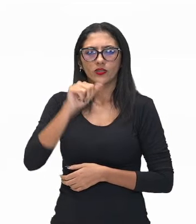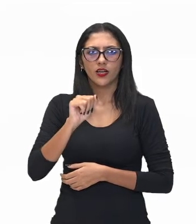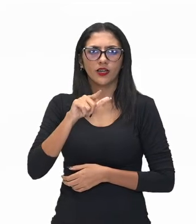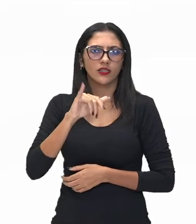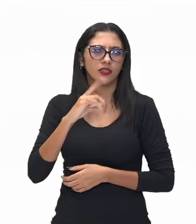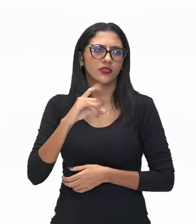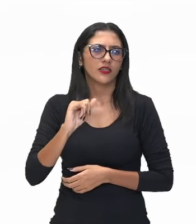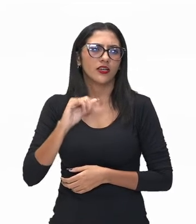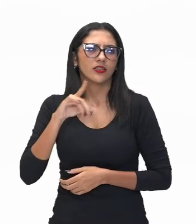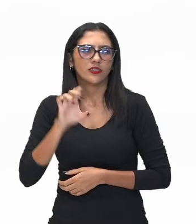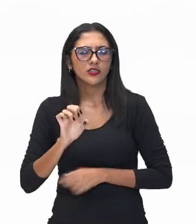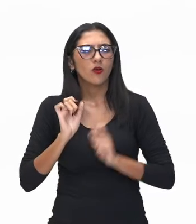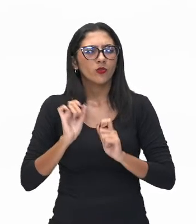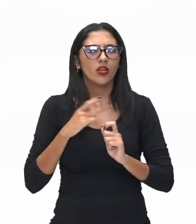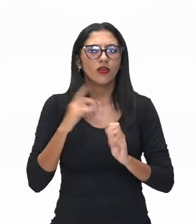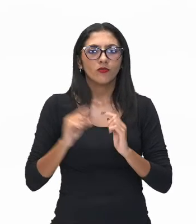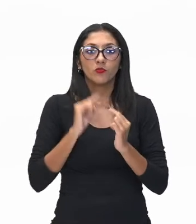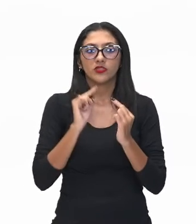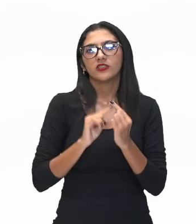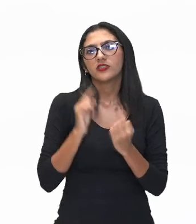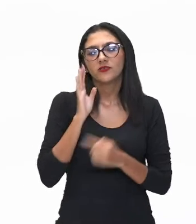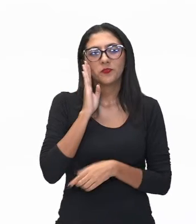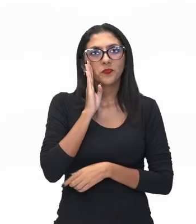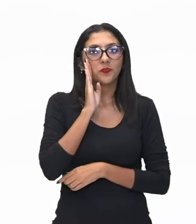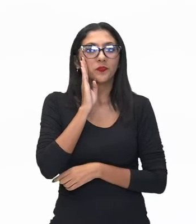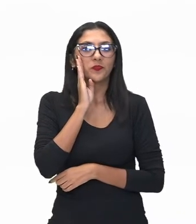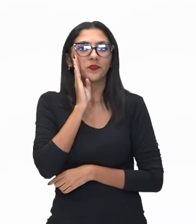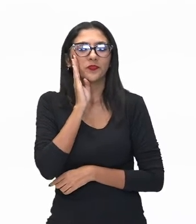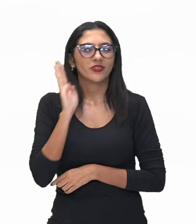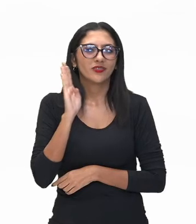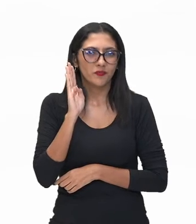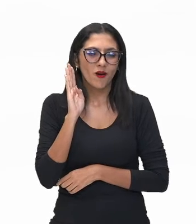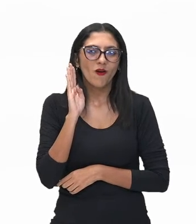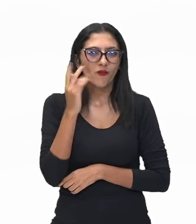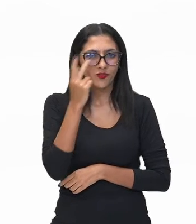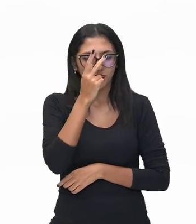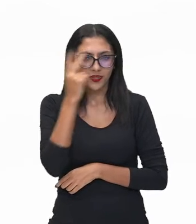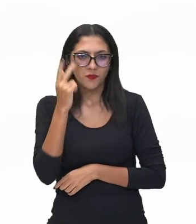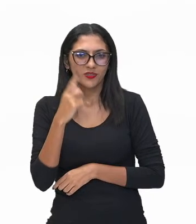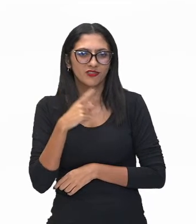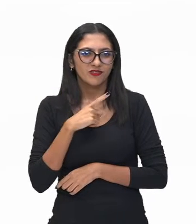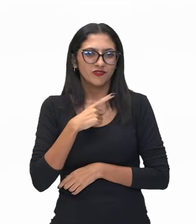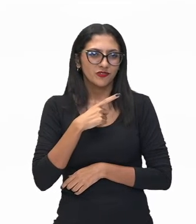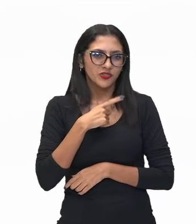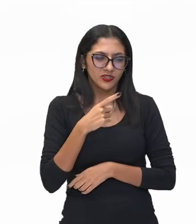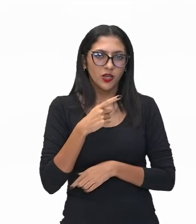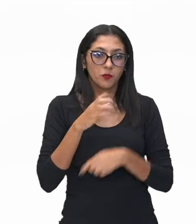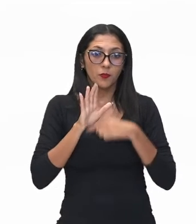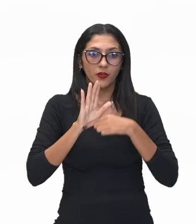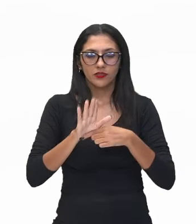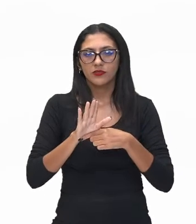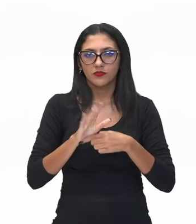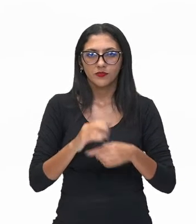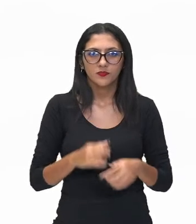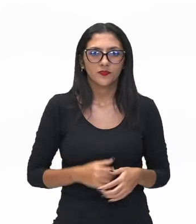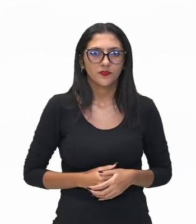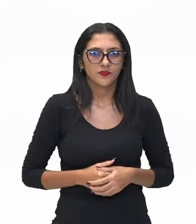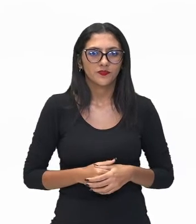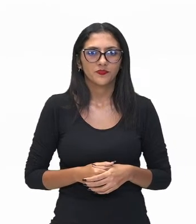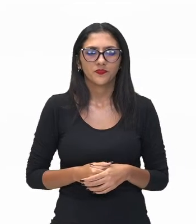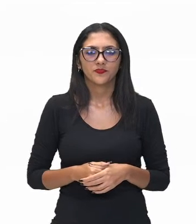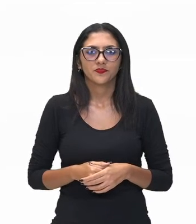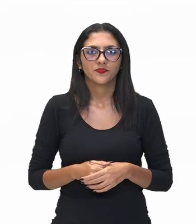as intenções implícitas, exigentes no discurso.